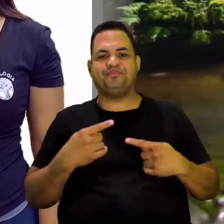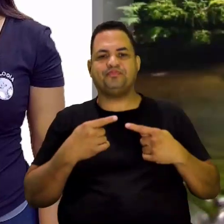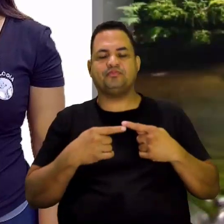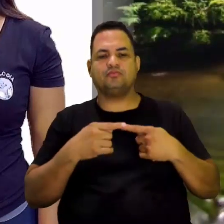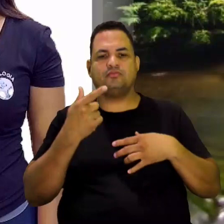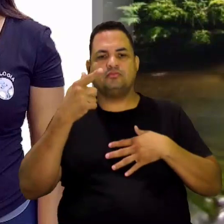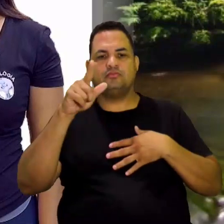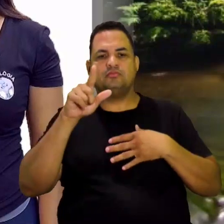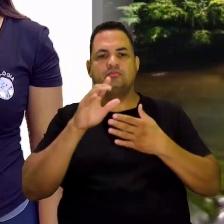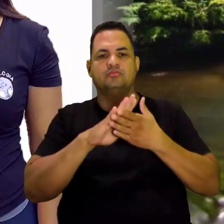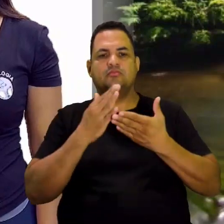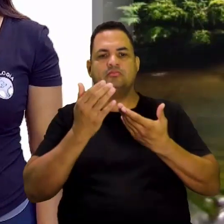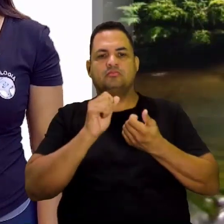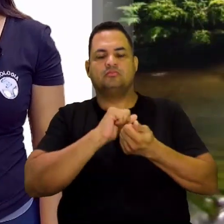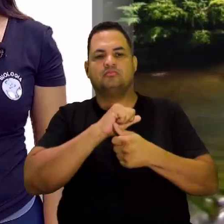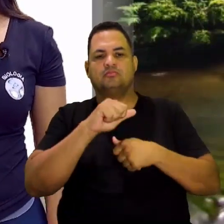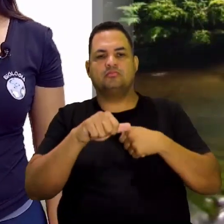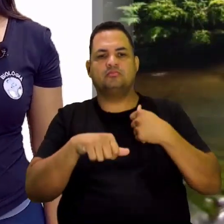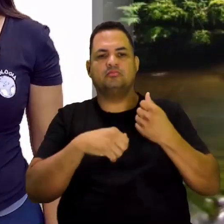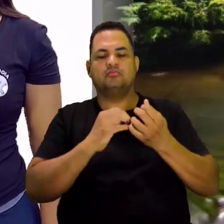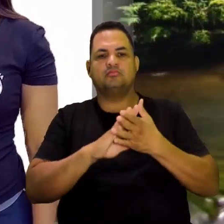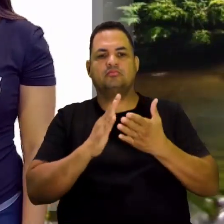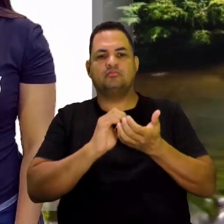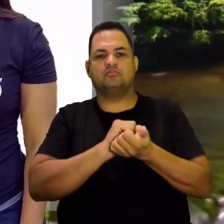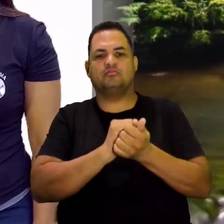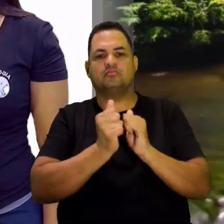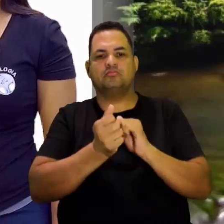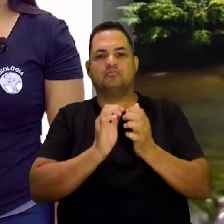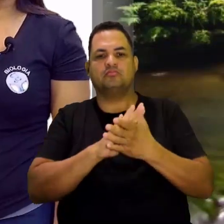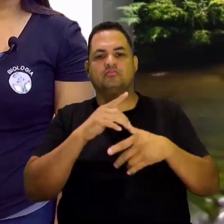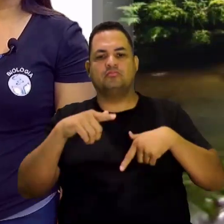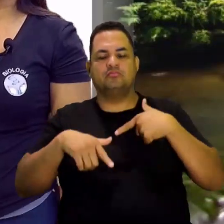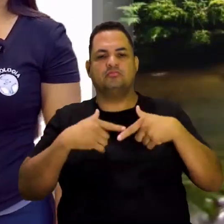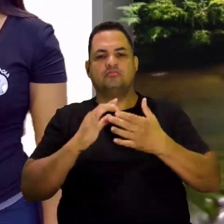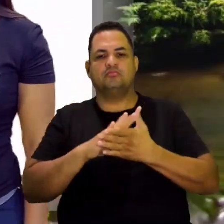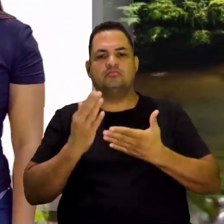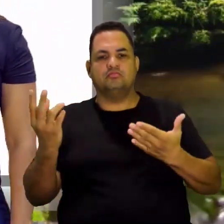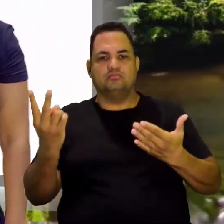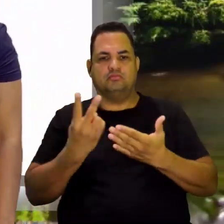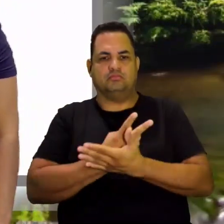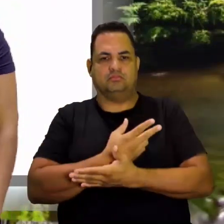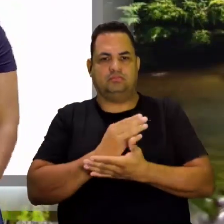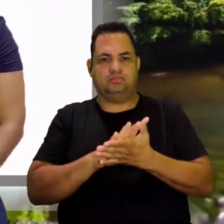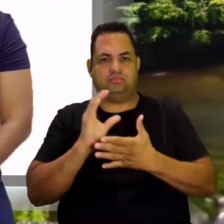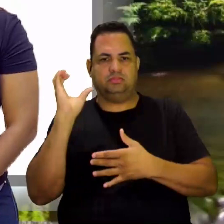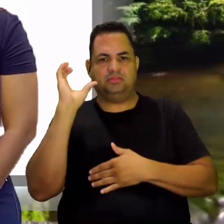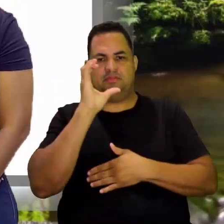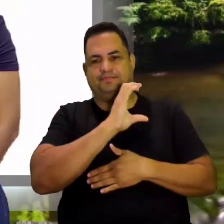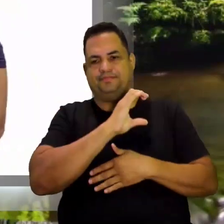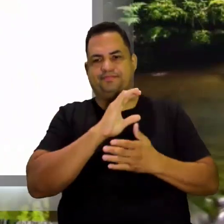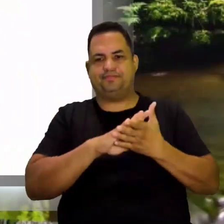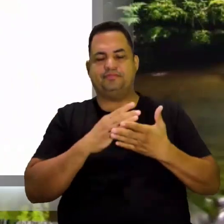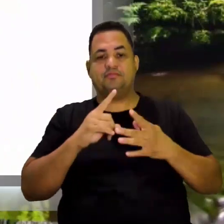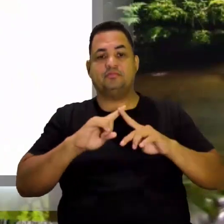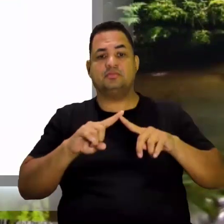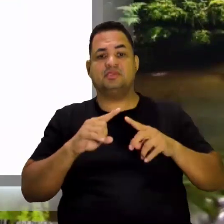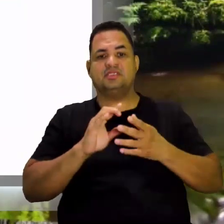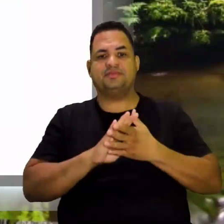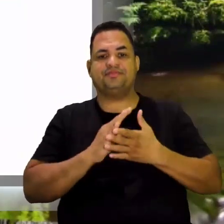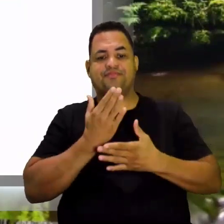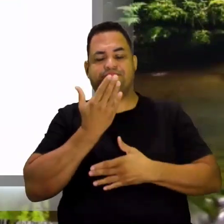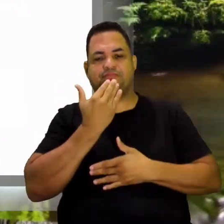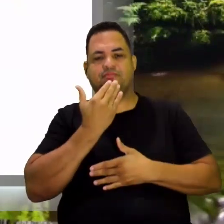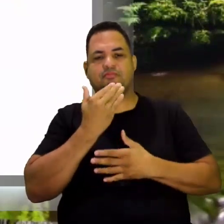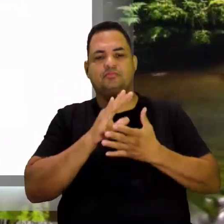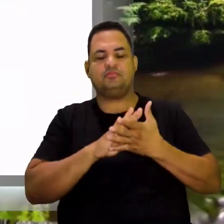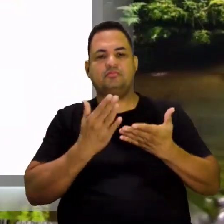recombinação de DNA, essa manipulação vai fazer com que algumas ações ocorram de forma mais rápida. Só que essas comidas,